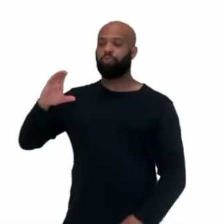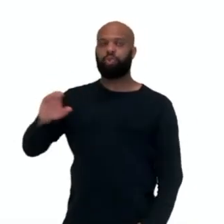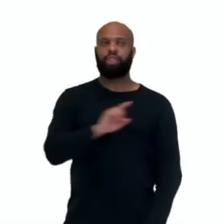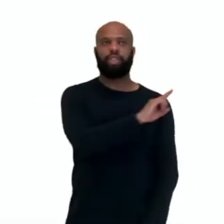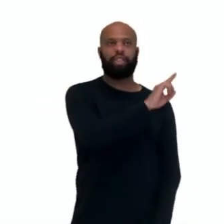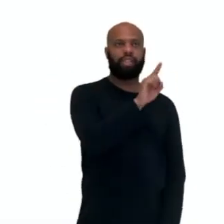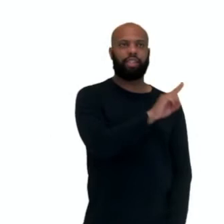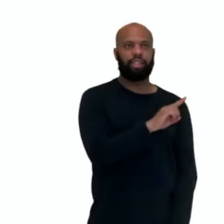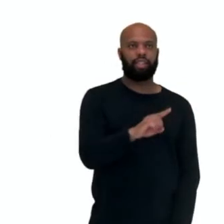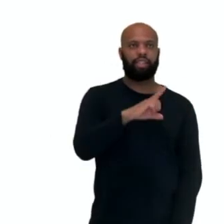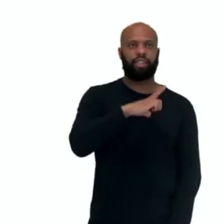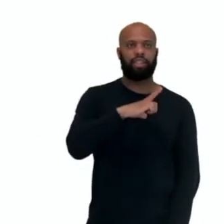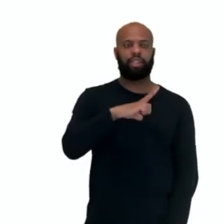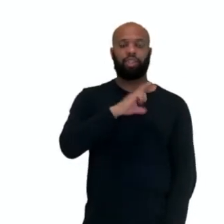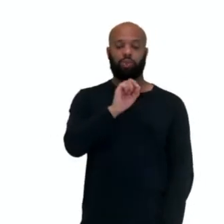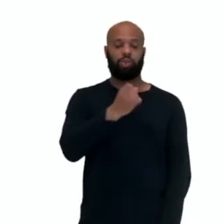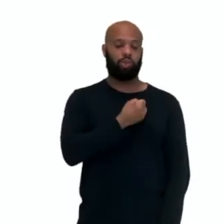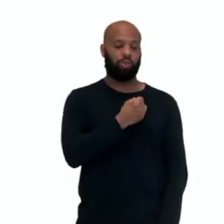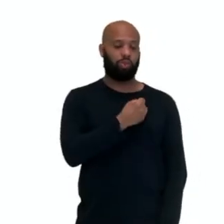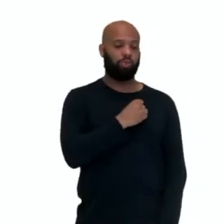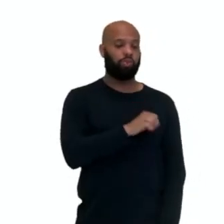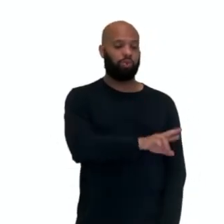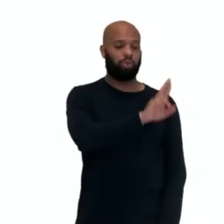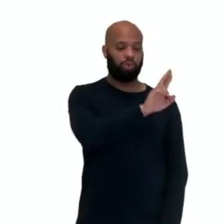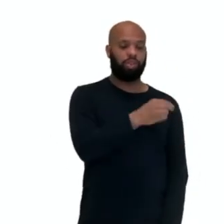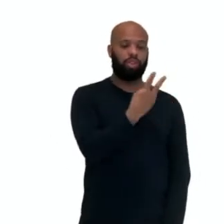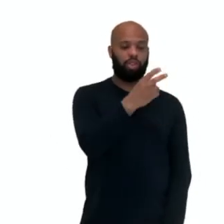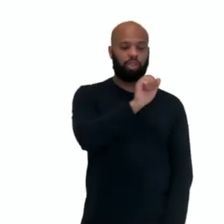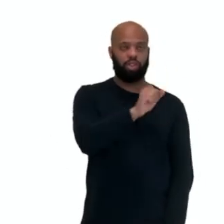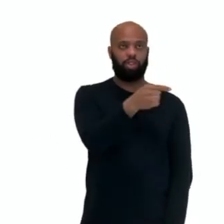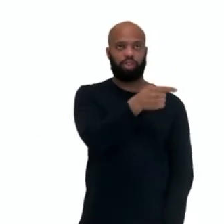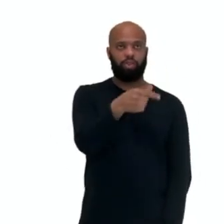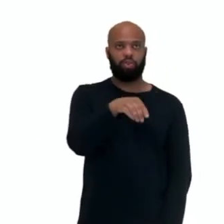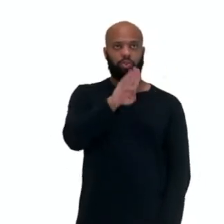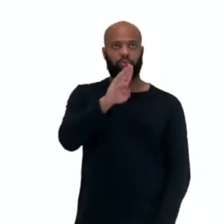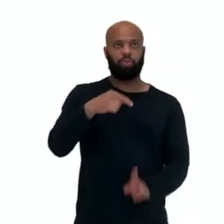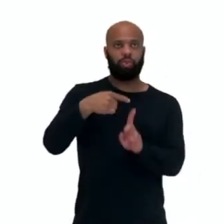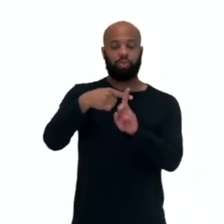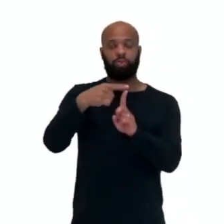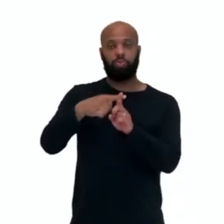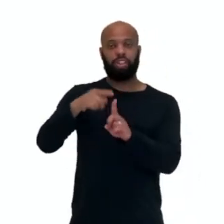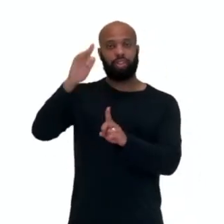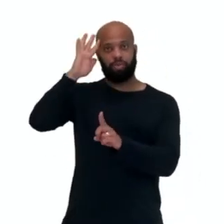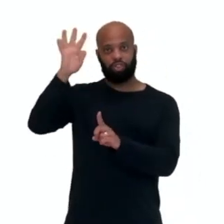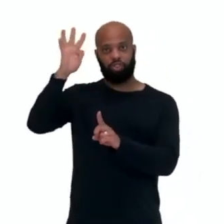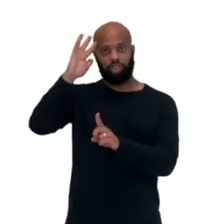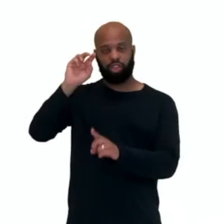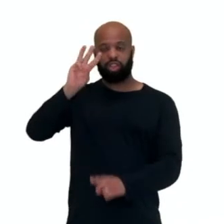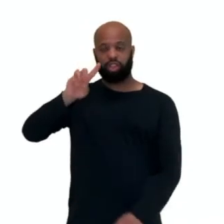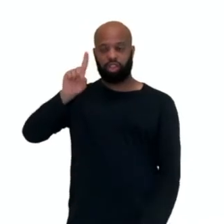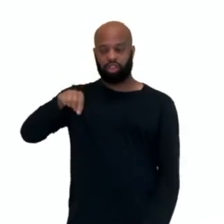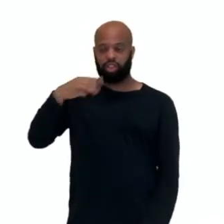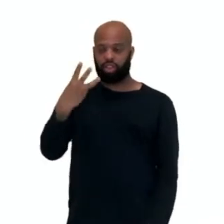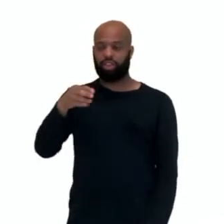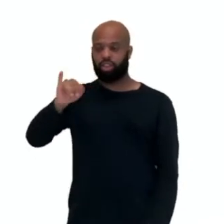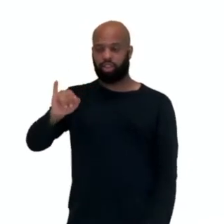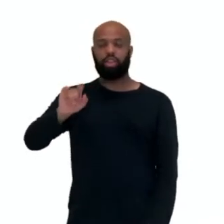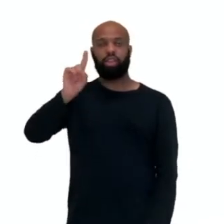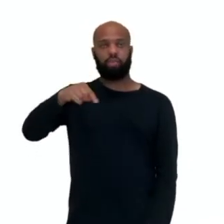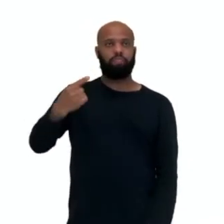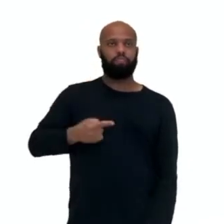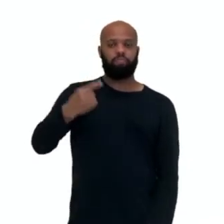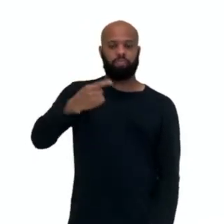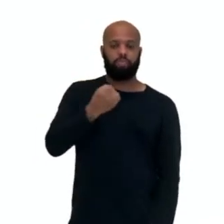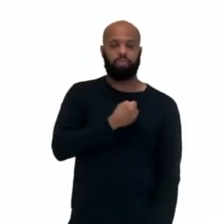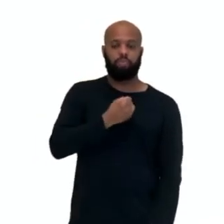Z, que tem a parte real 2A menos B, mais a parte imaginária 3i. Esse é o primeiro